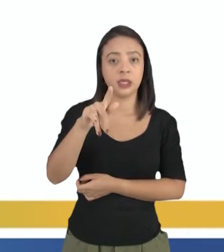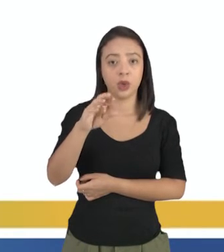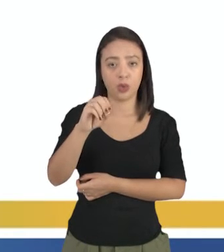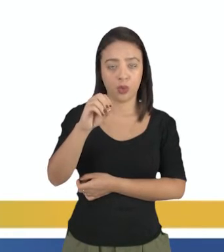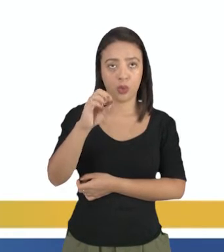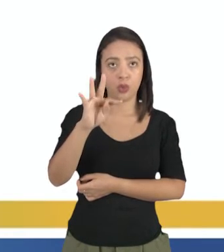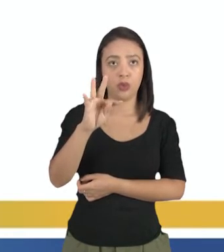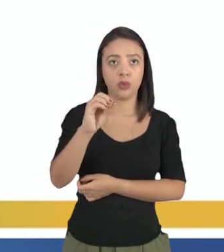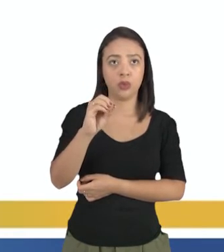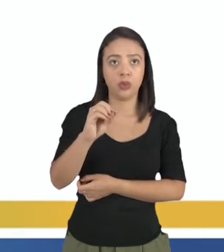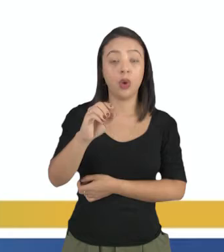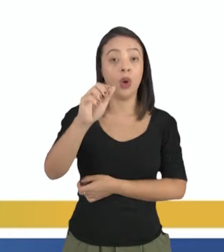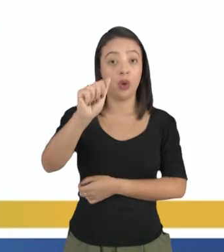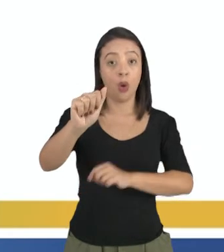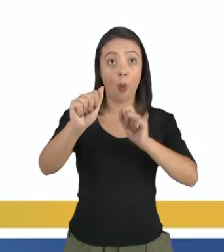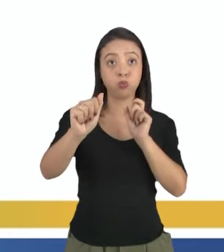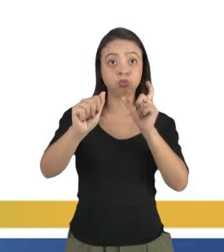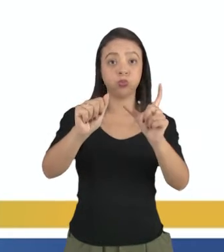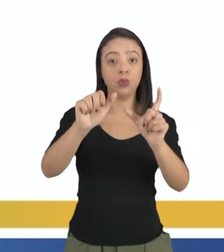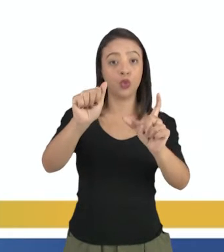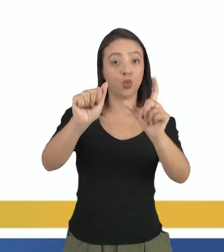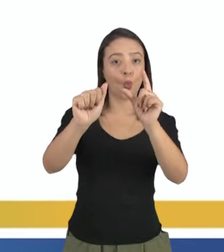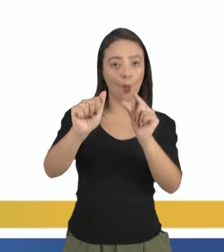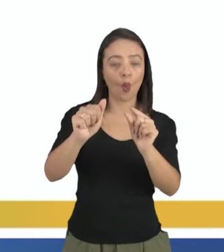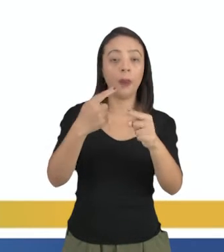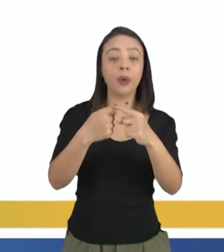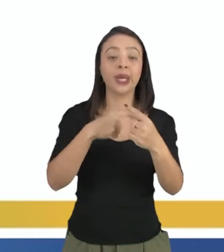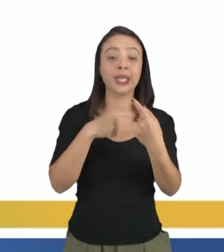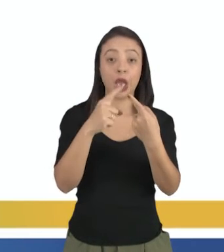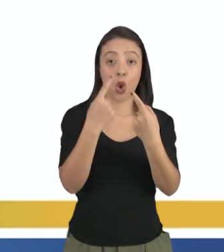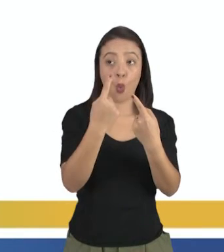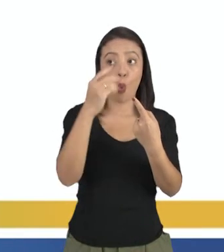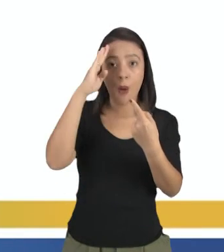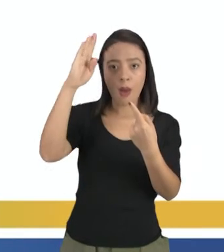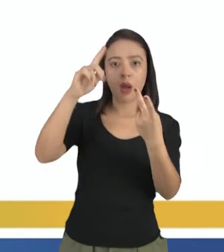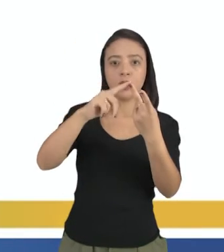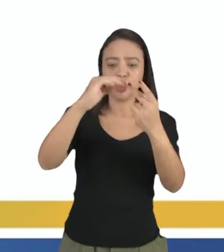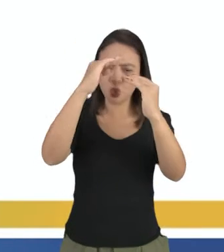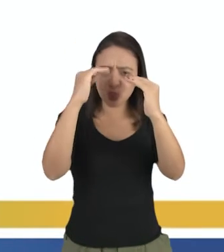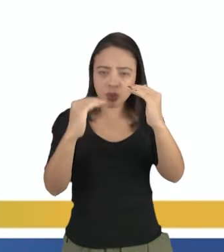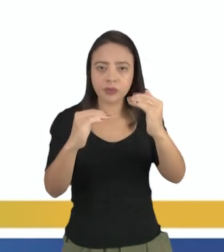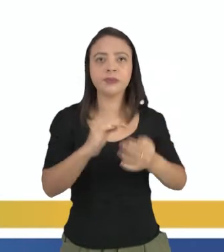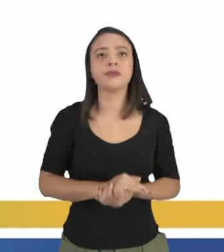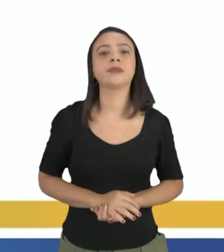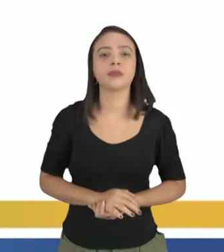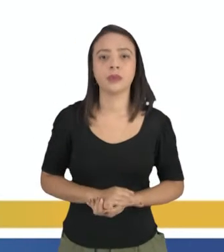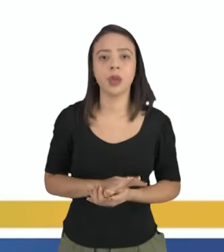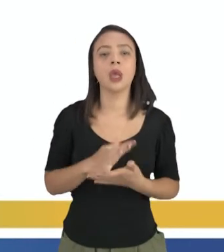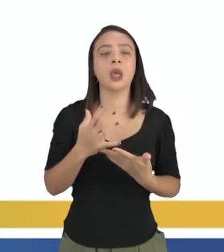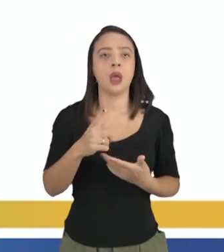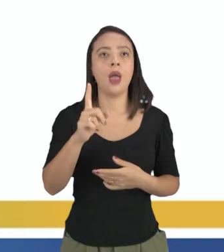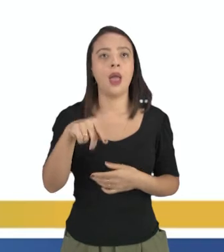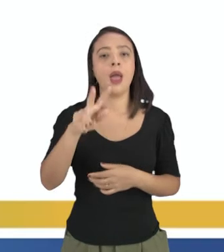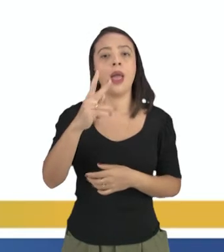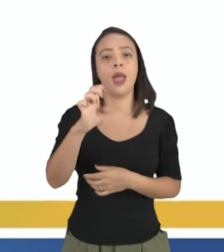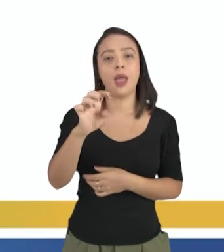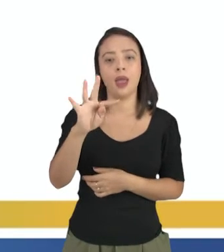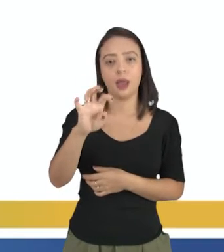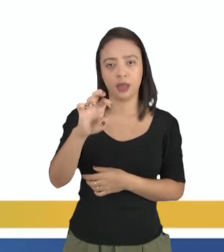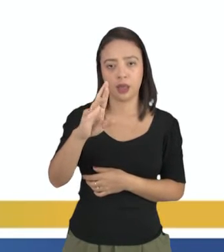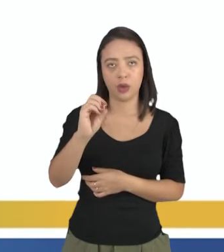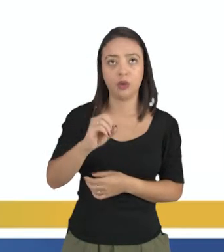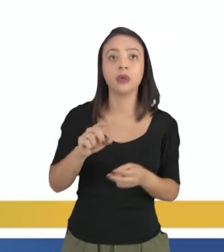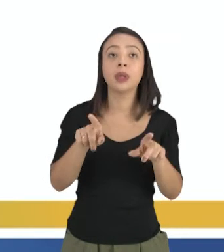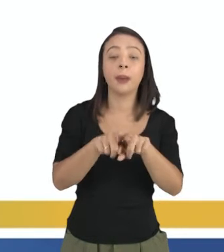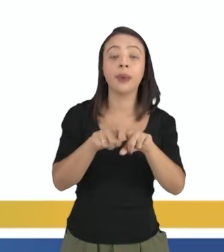Por que ele é heterozigoto? Porque ele tem um gene dominante e um gene recessivo. Então, ele é um indivíduo heterozigoto. E eu tenho